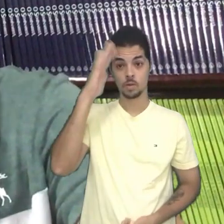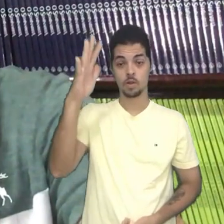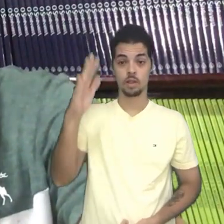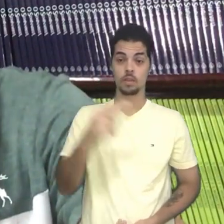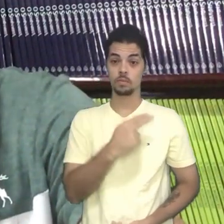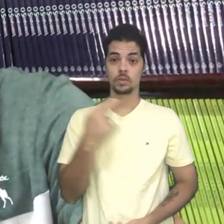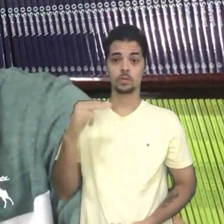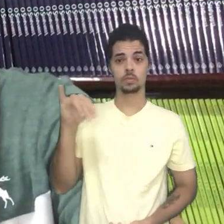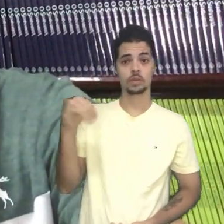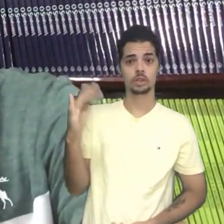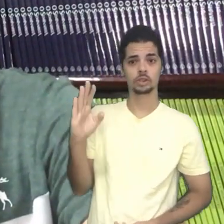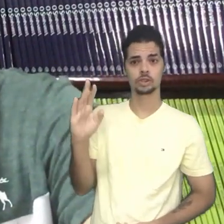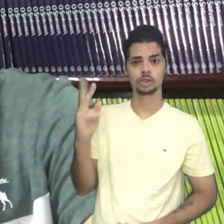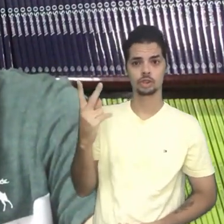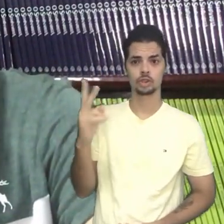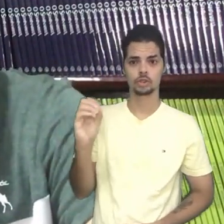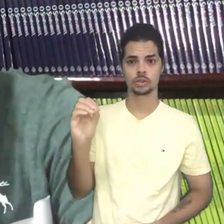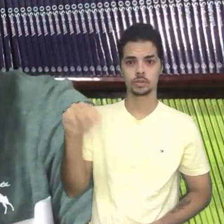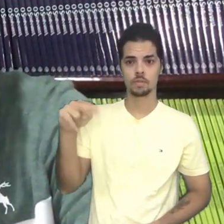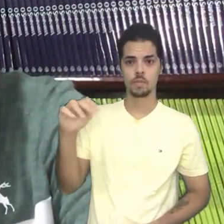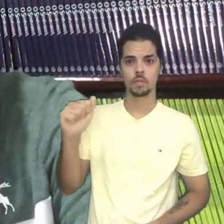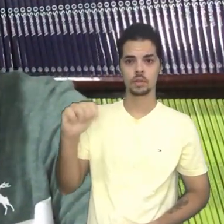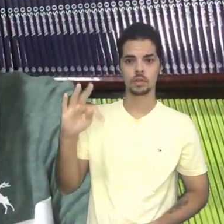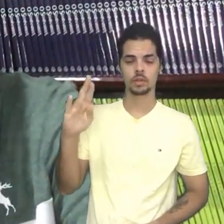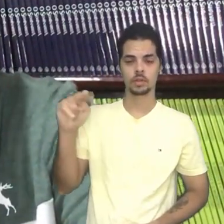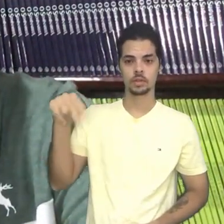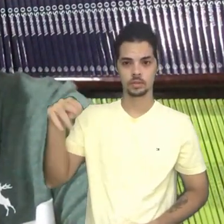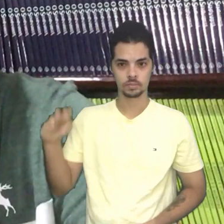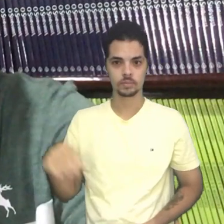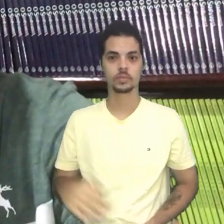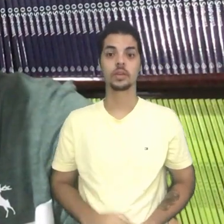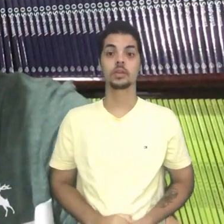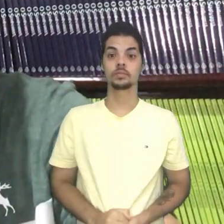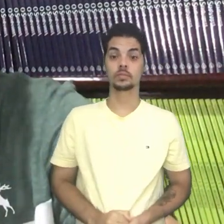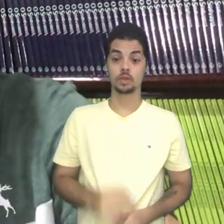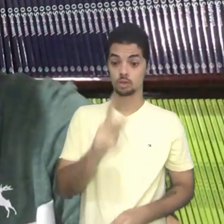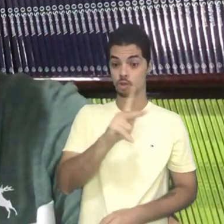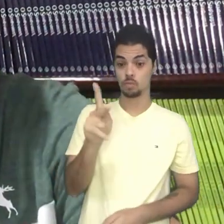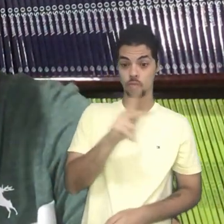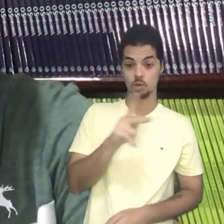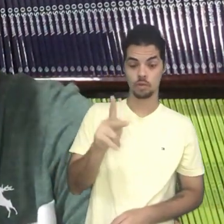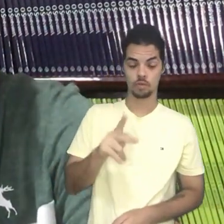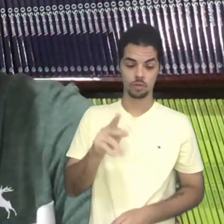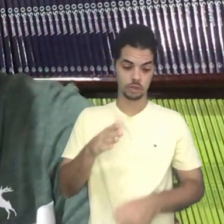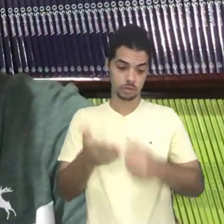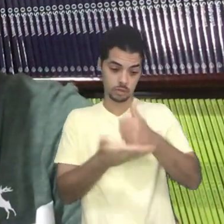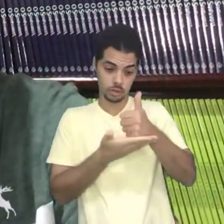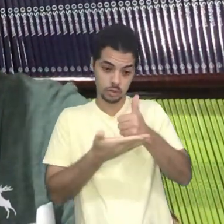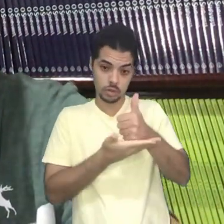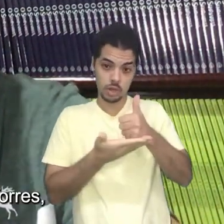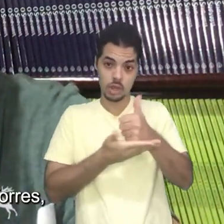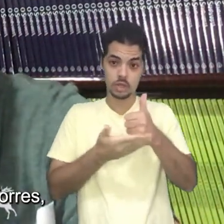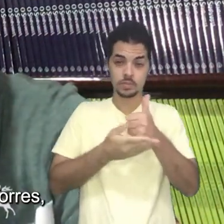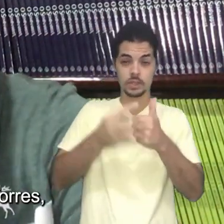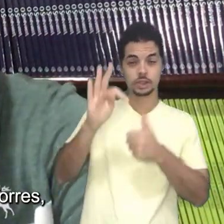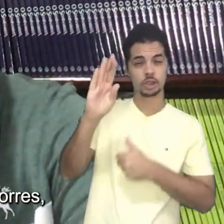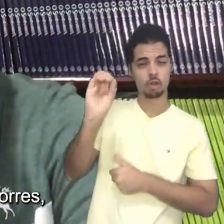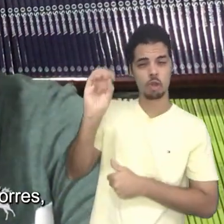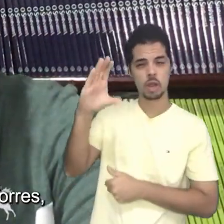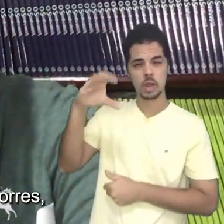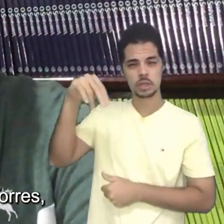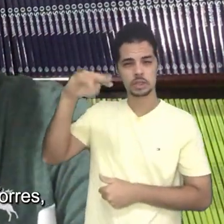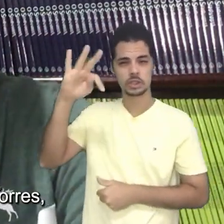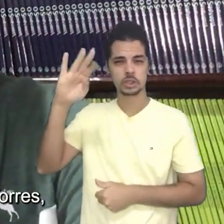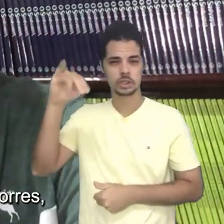Olá, eu sou o Jonathan, sou professor da Educação Básica no estado do Tocantins. Atualmente